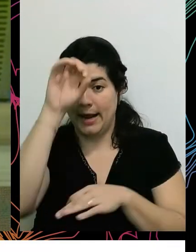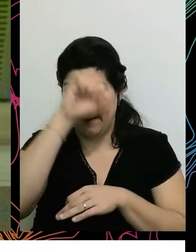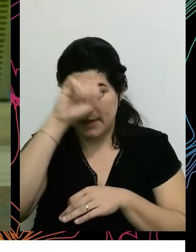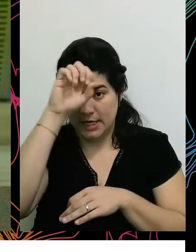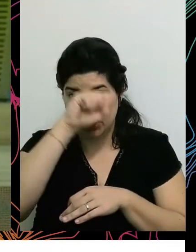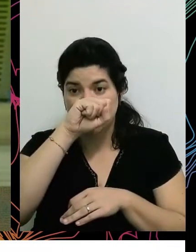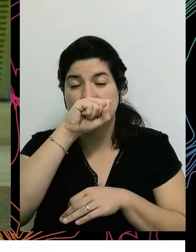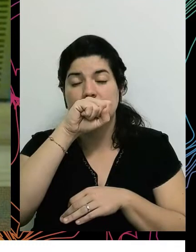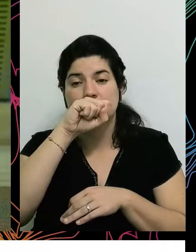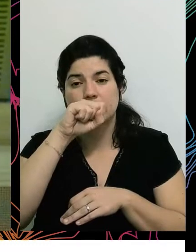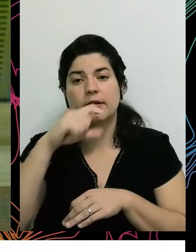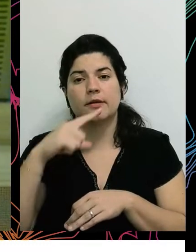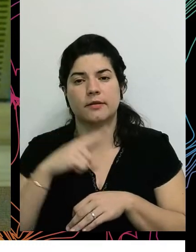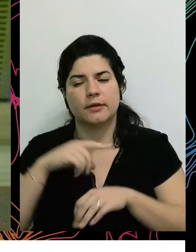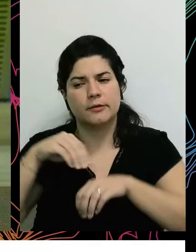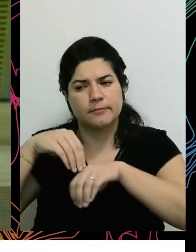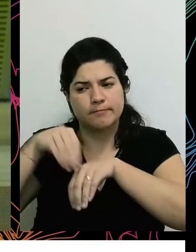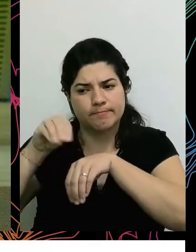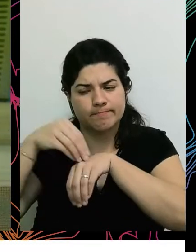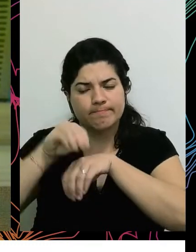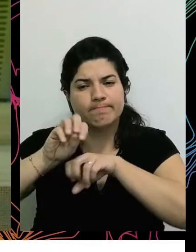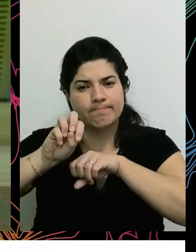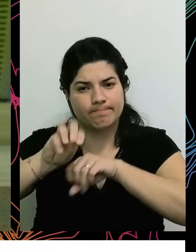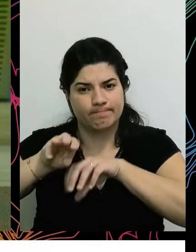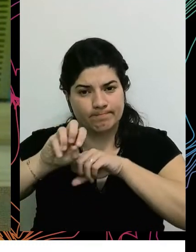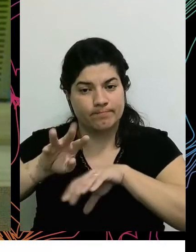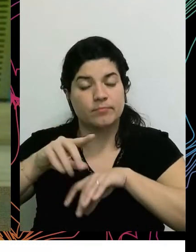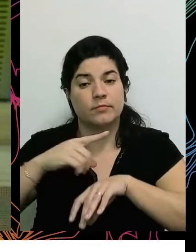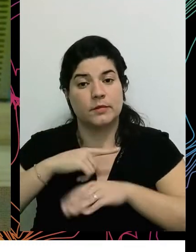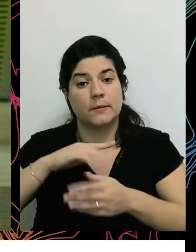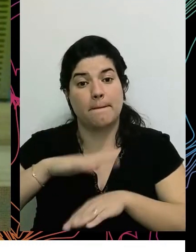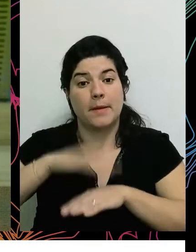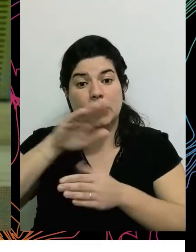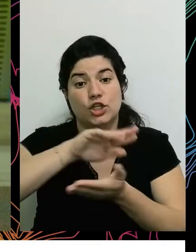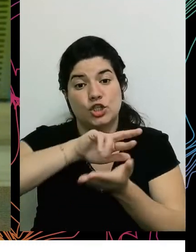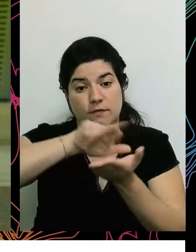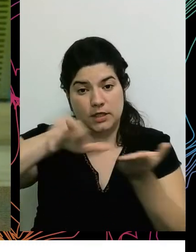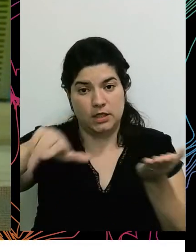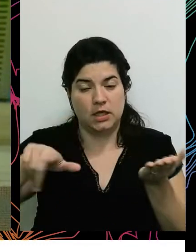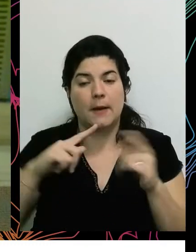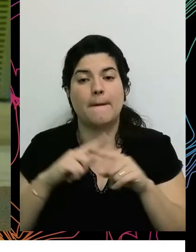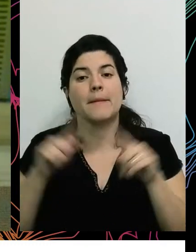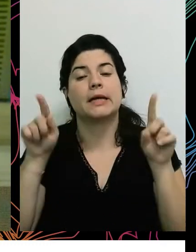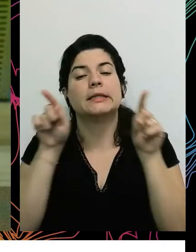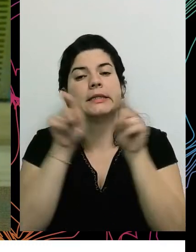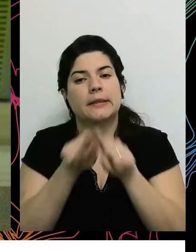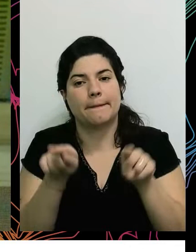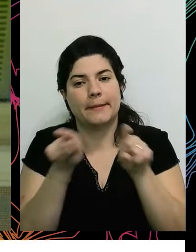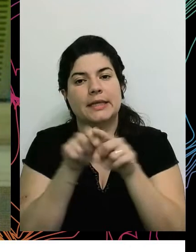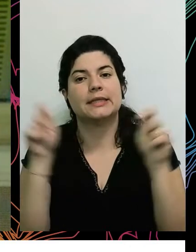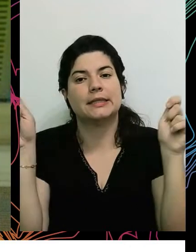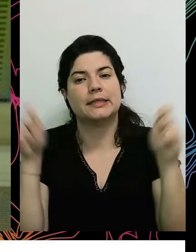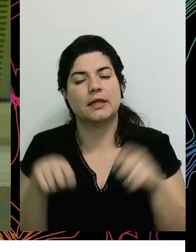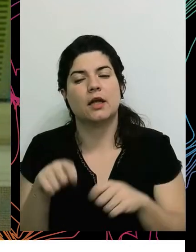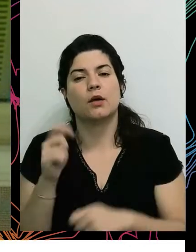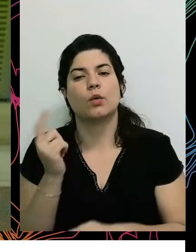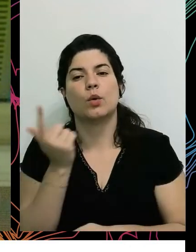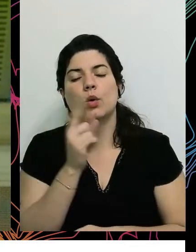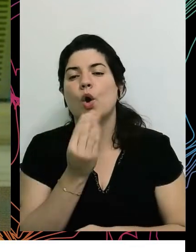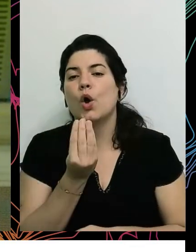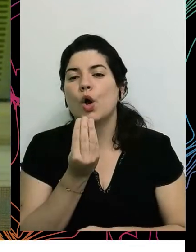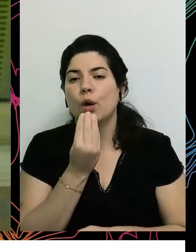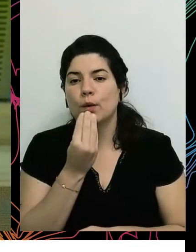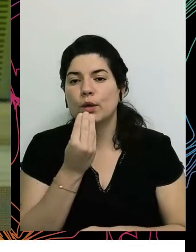tem ambição de maior diversidade, mas também proporcionar oportunidades de trabalho